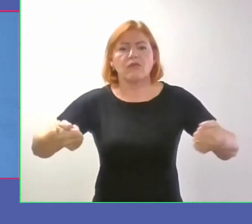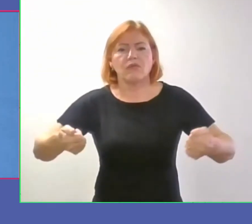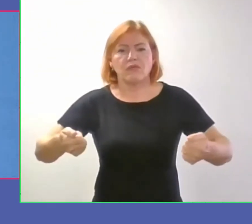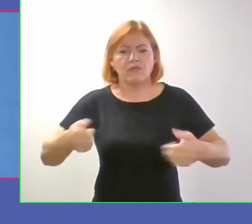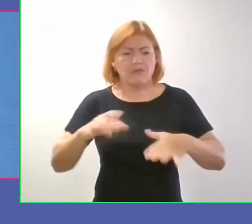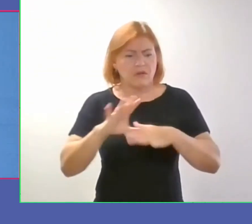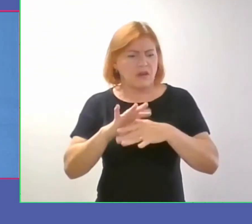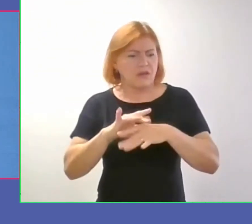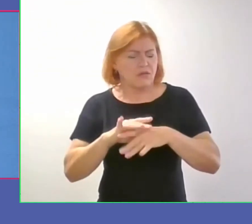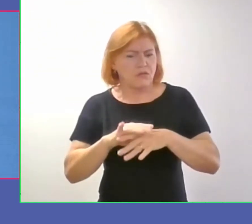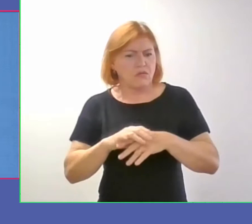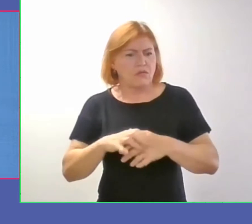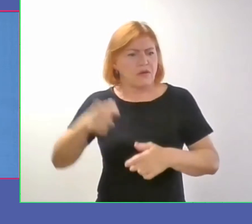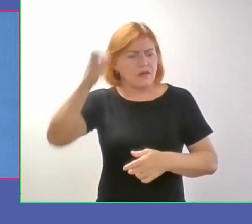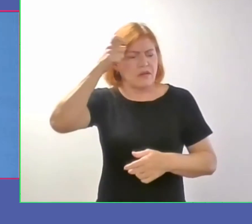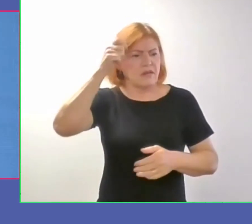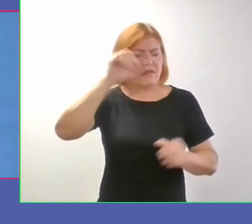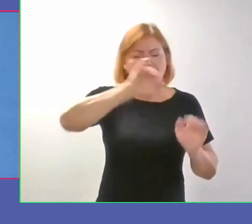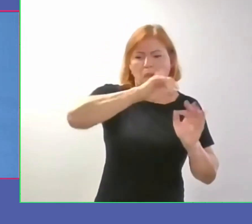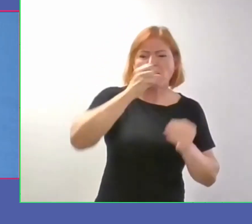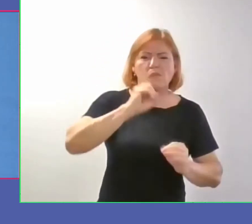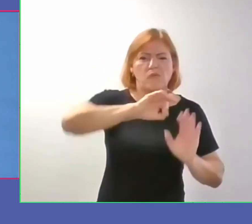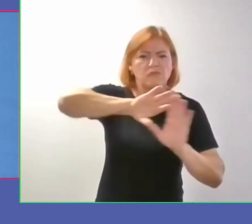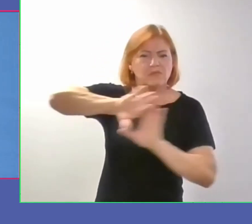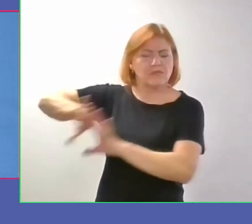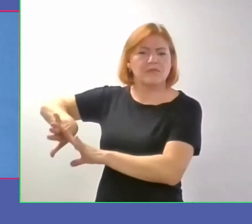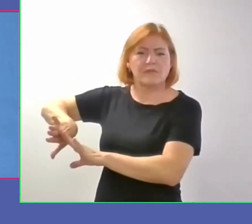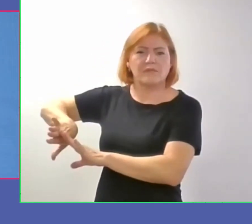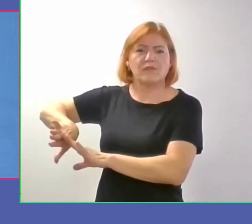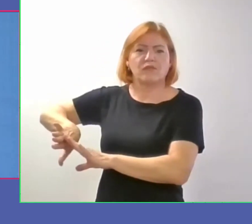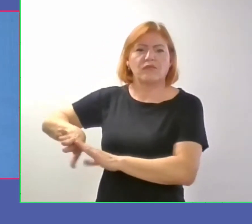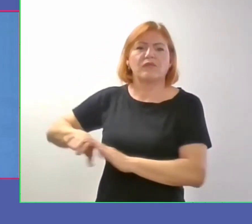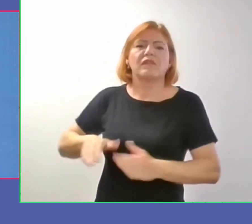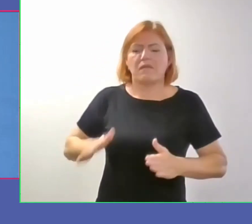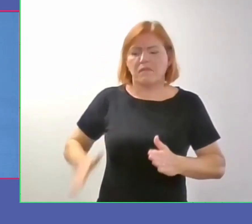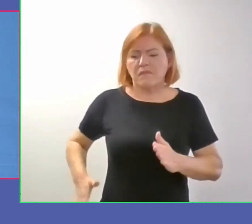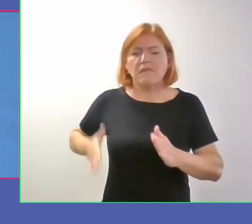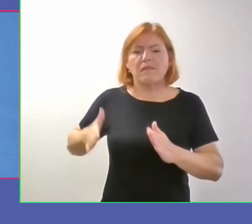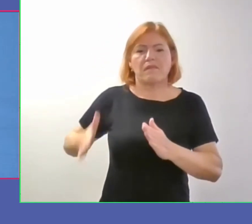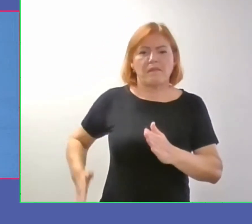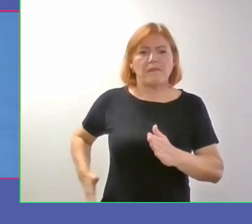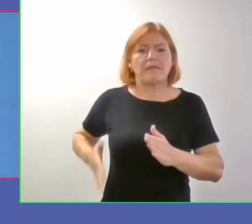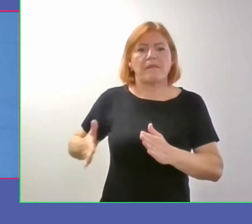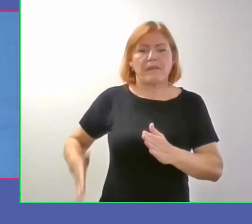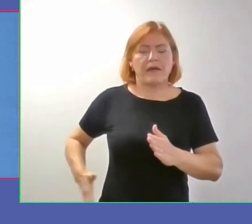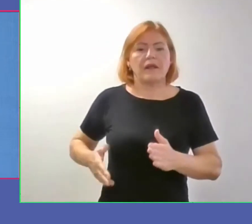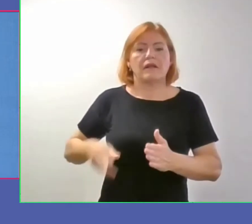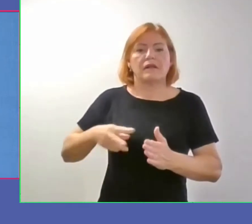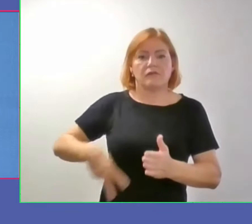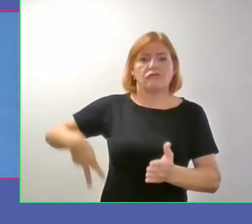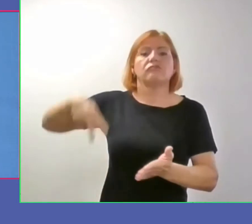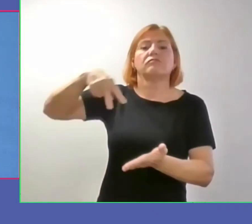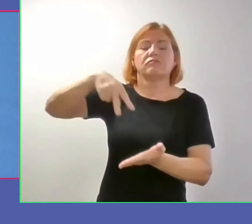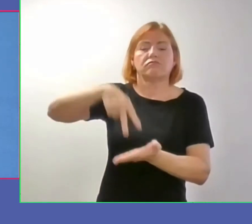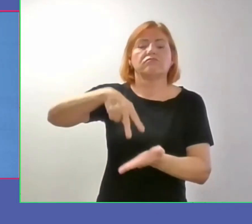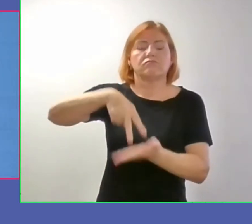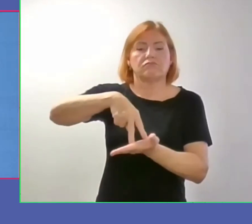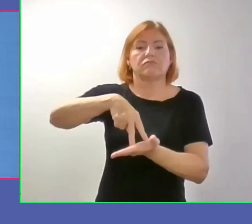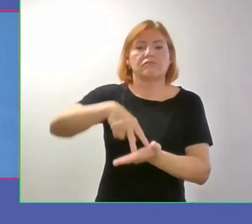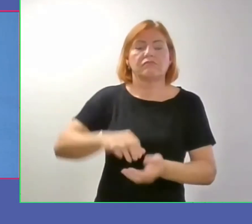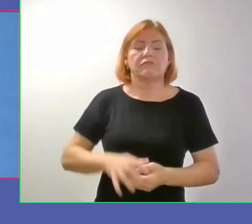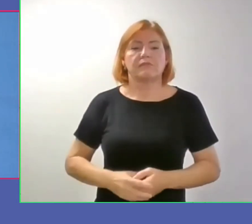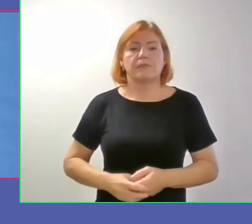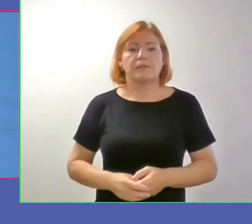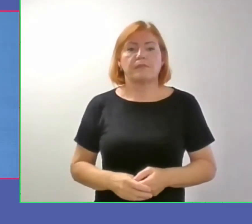os paralíticos, né? Então a sua fama já começou a correr ali naquela região. E a